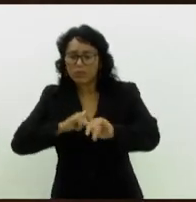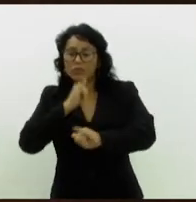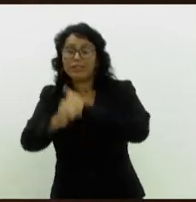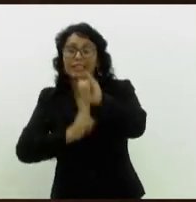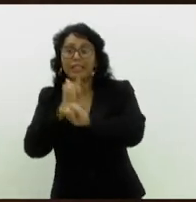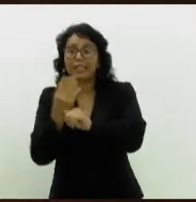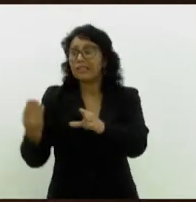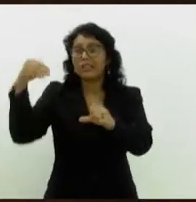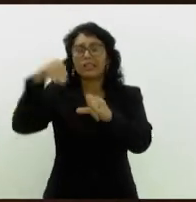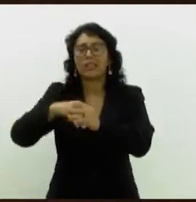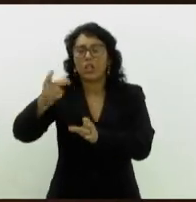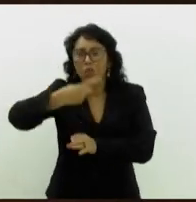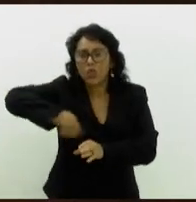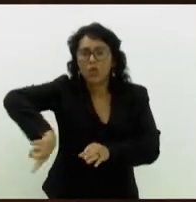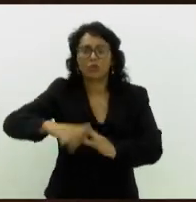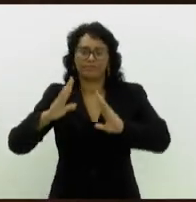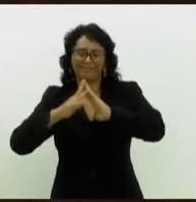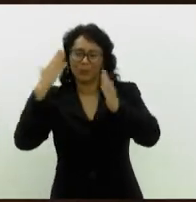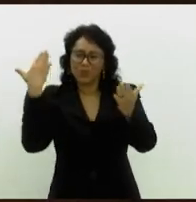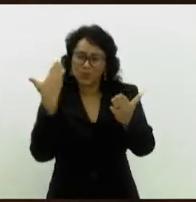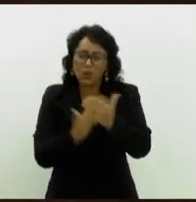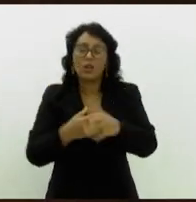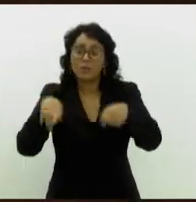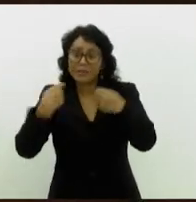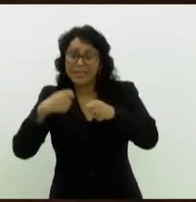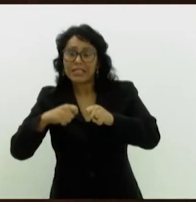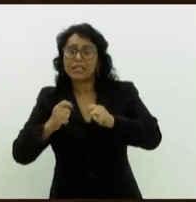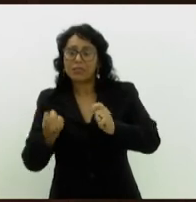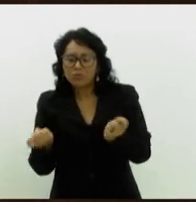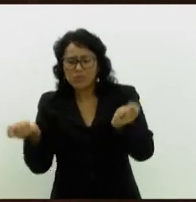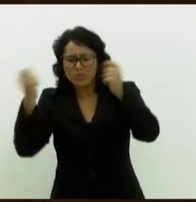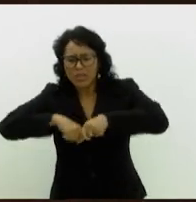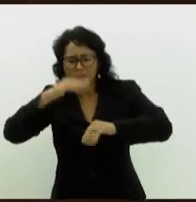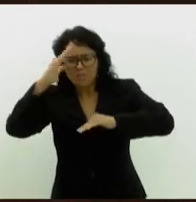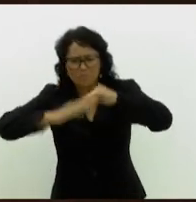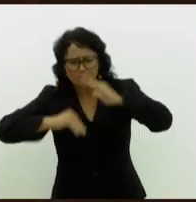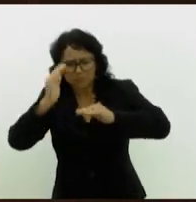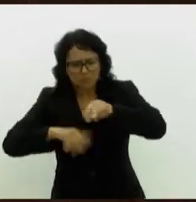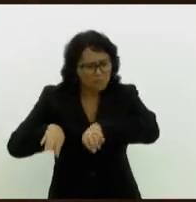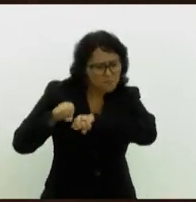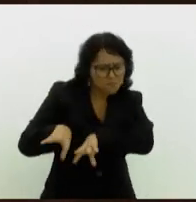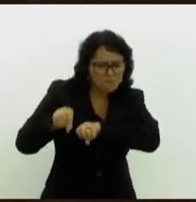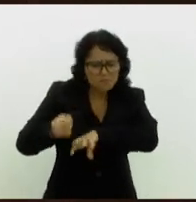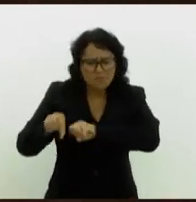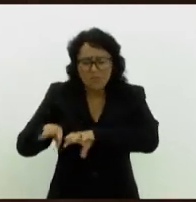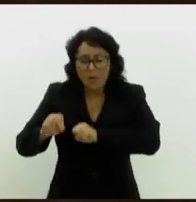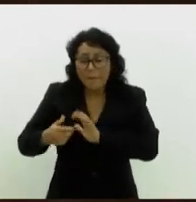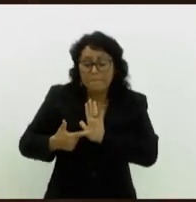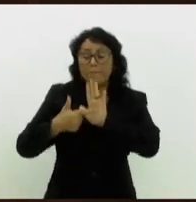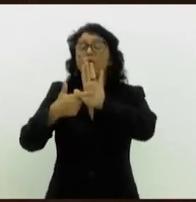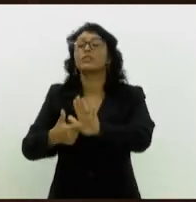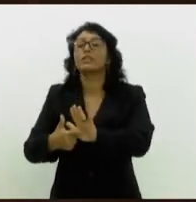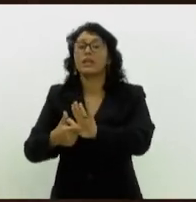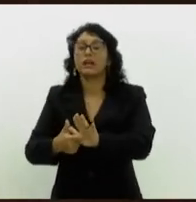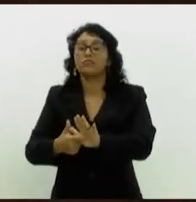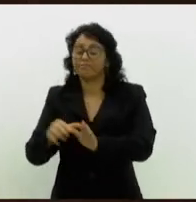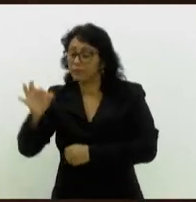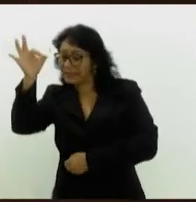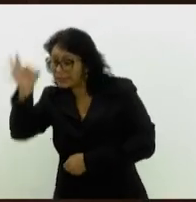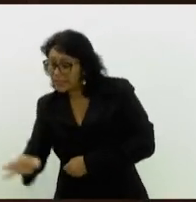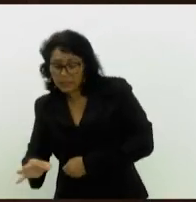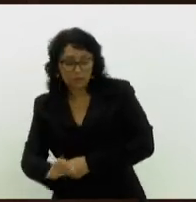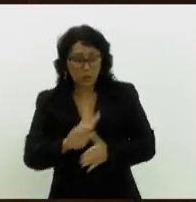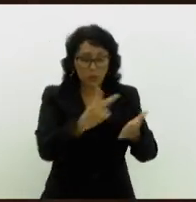hoje é conseguir capacitar mesmo alunos para distinguir o que que é verdade o que que é mentira e ainda